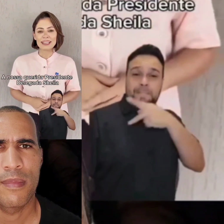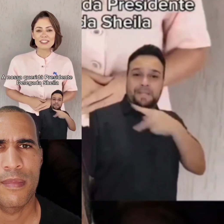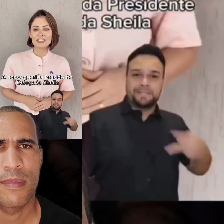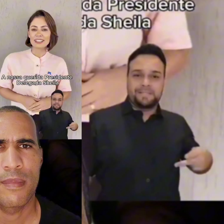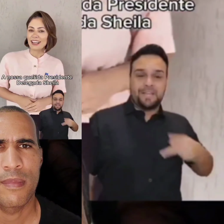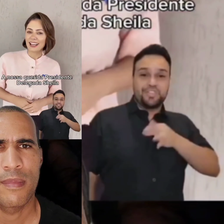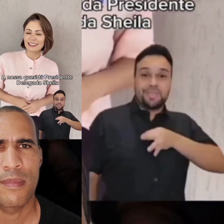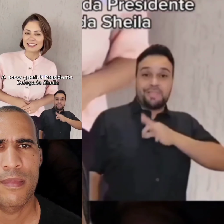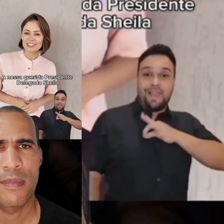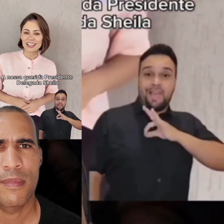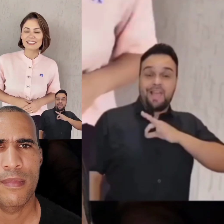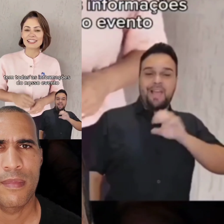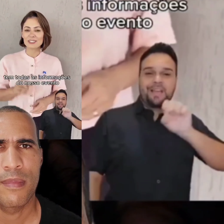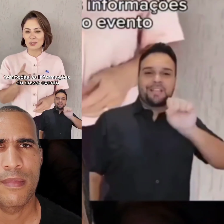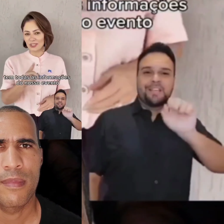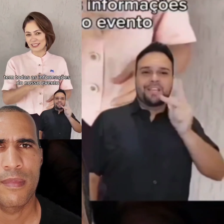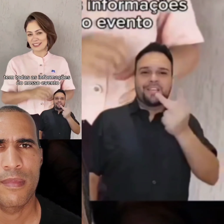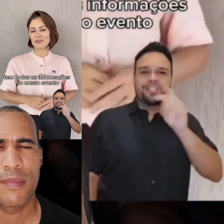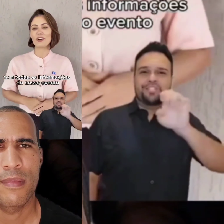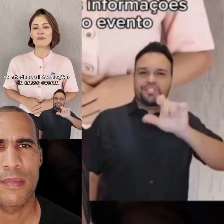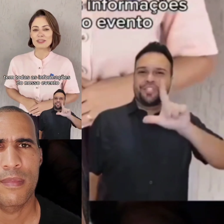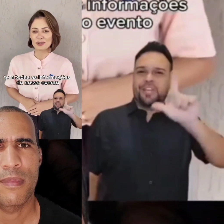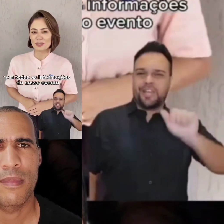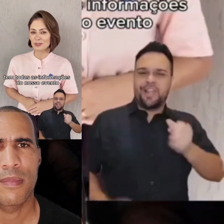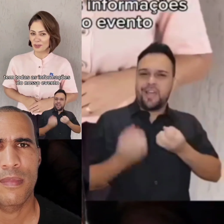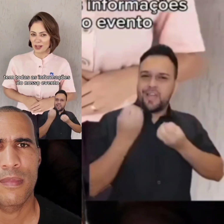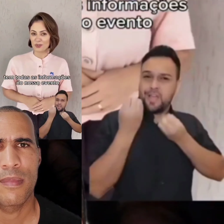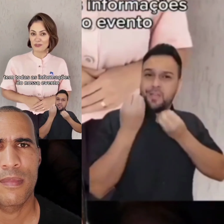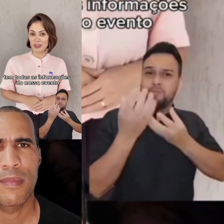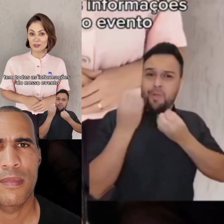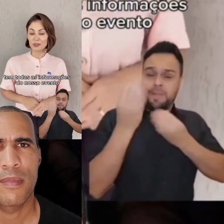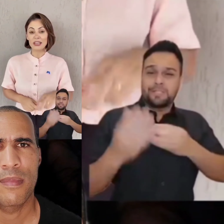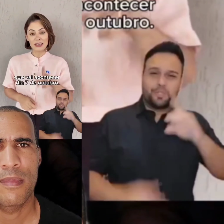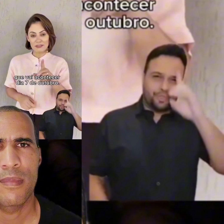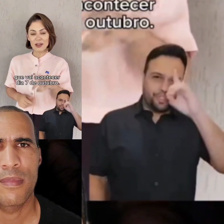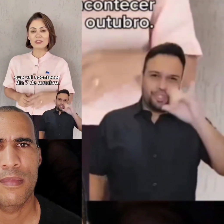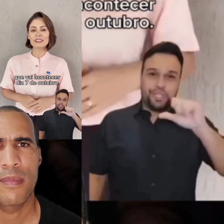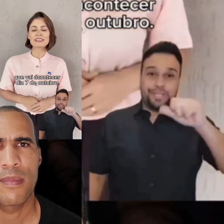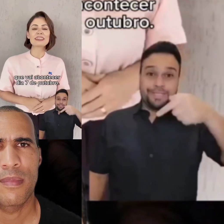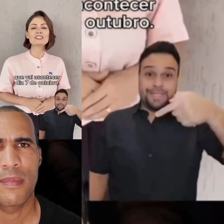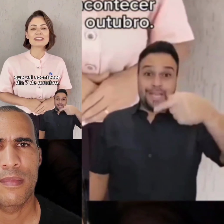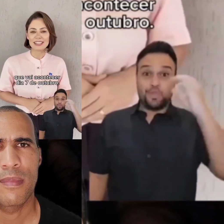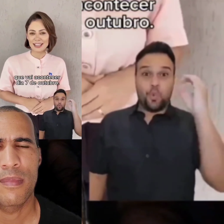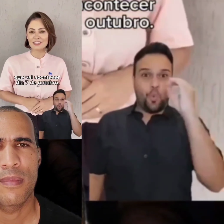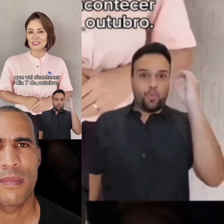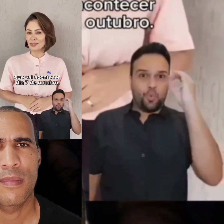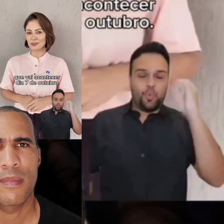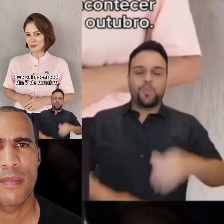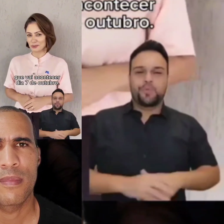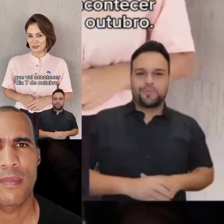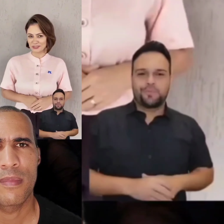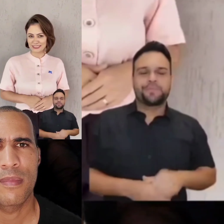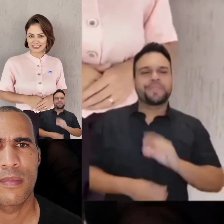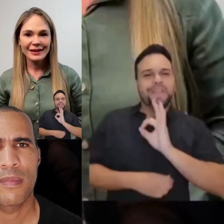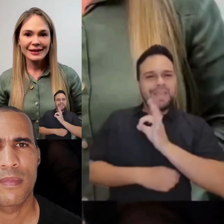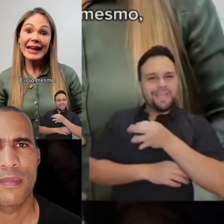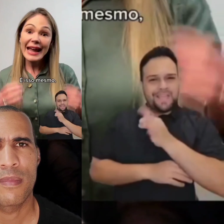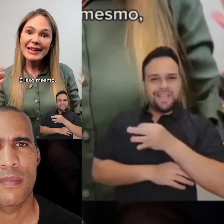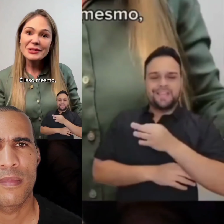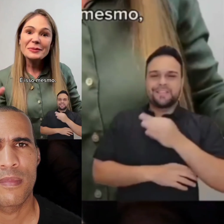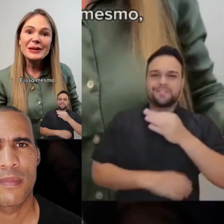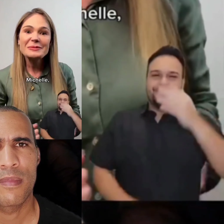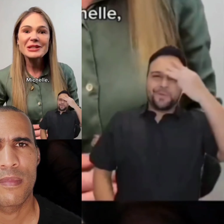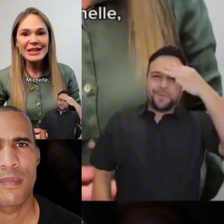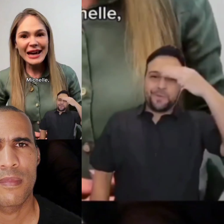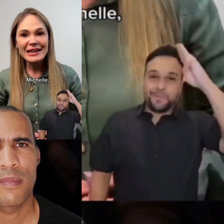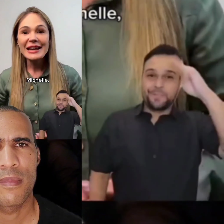querida presidente delegada Sheila tem todas as informações do nosso evento que vai acontecer dia 7 de outubro.